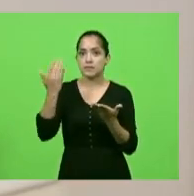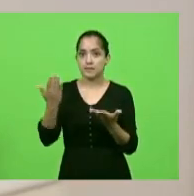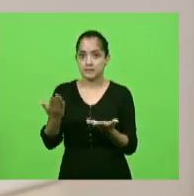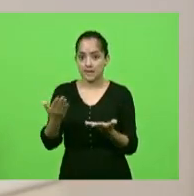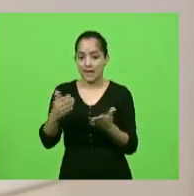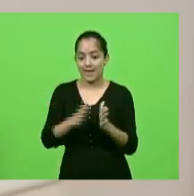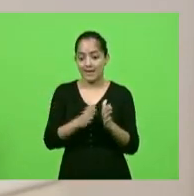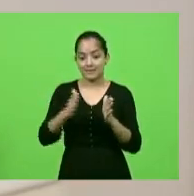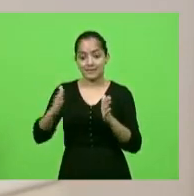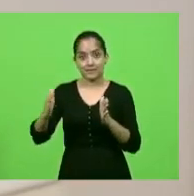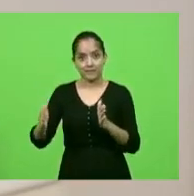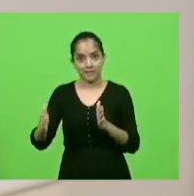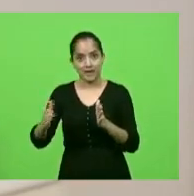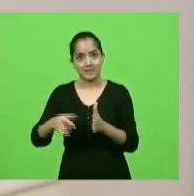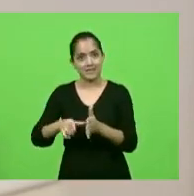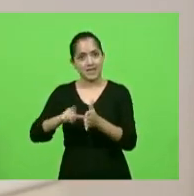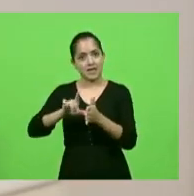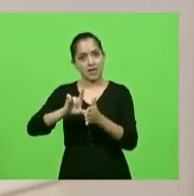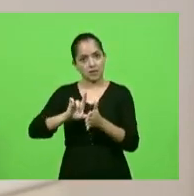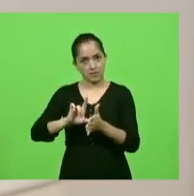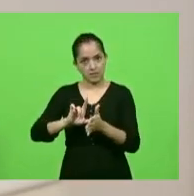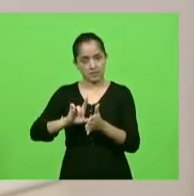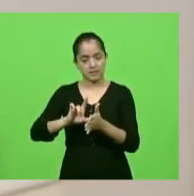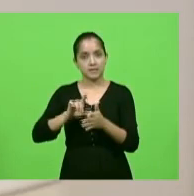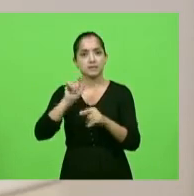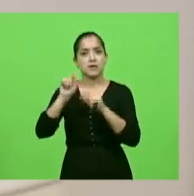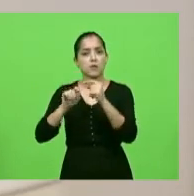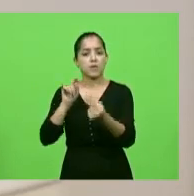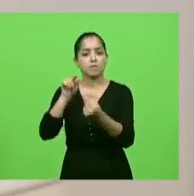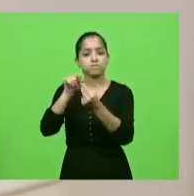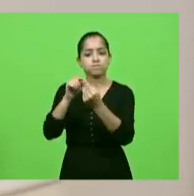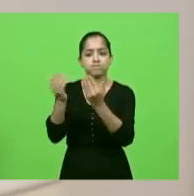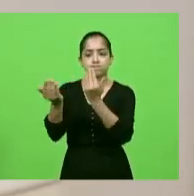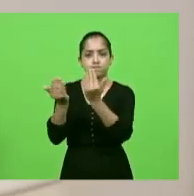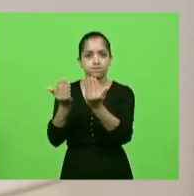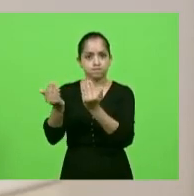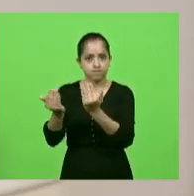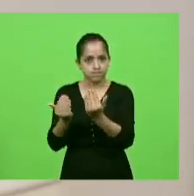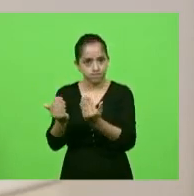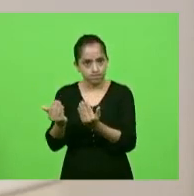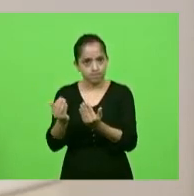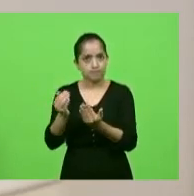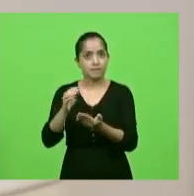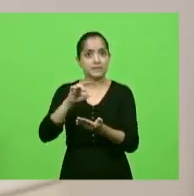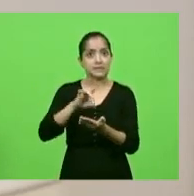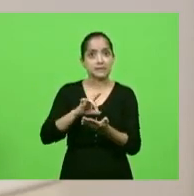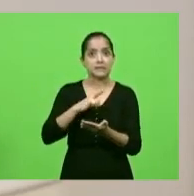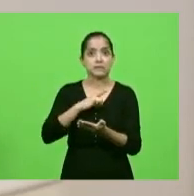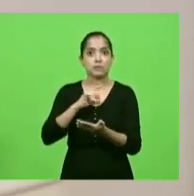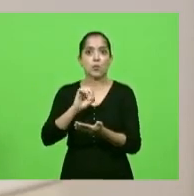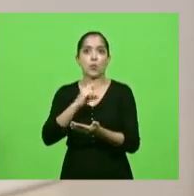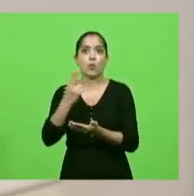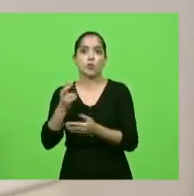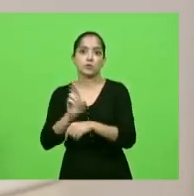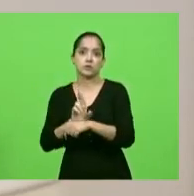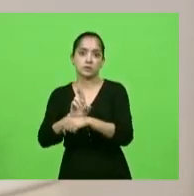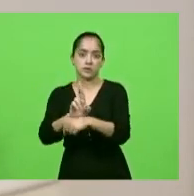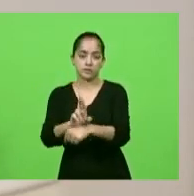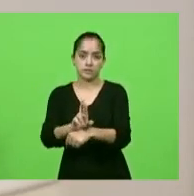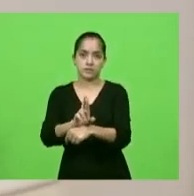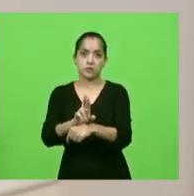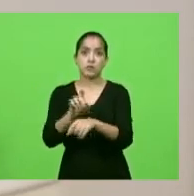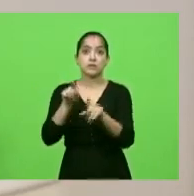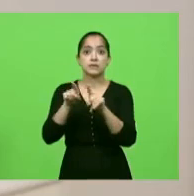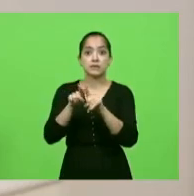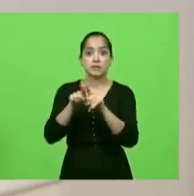é apenas preliminar e se destina à análise da presença ou não dos requisitos formais da representação e à